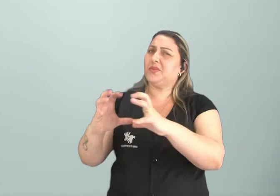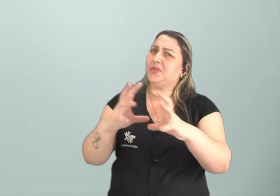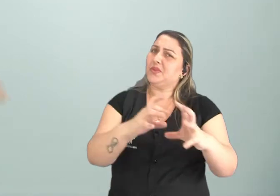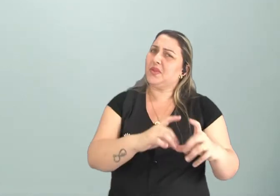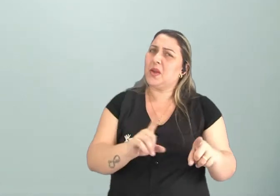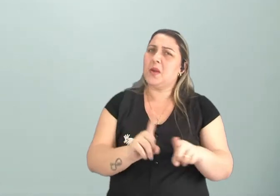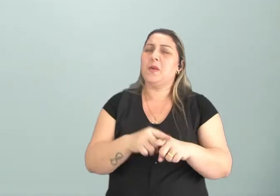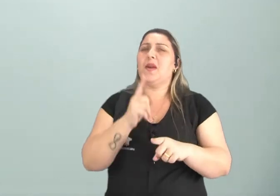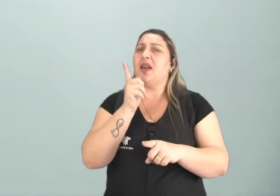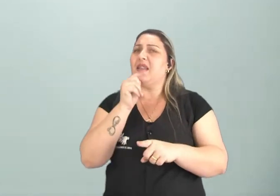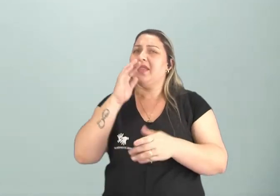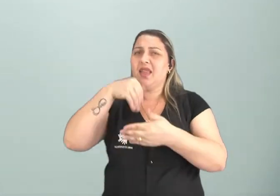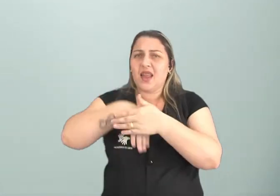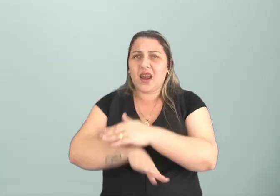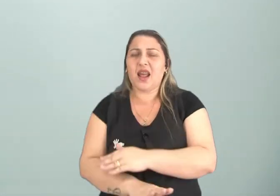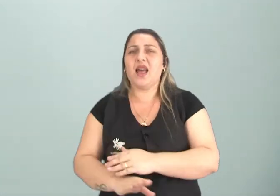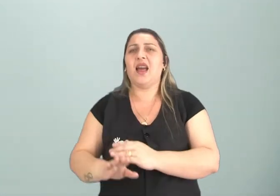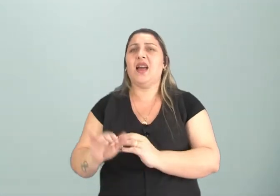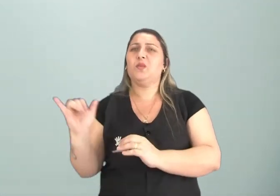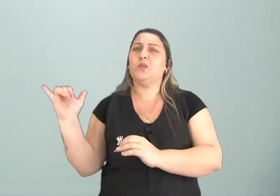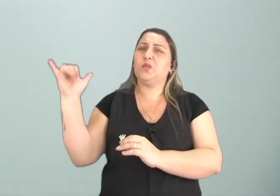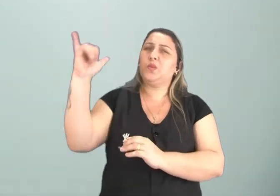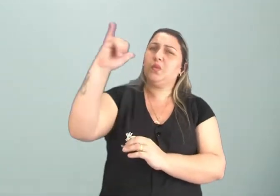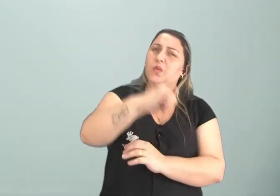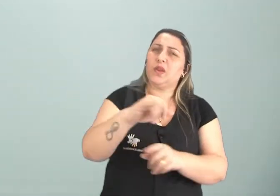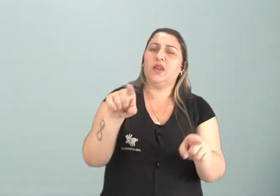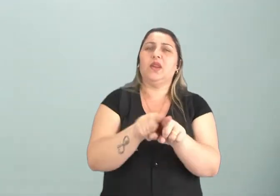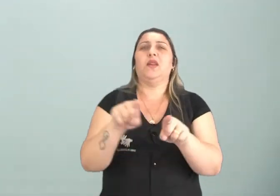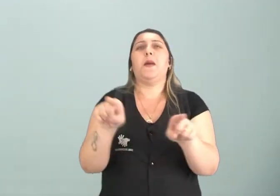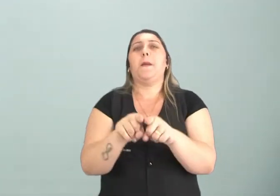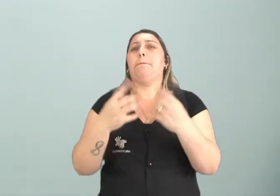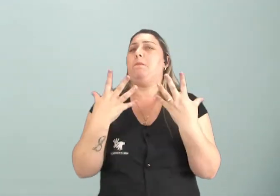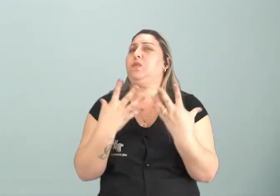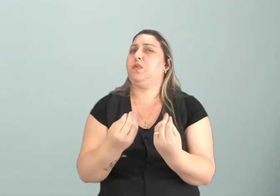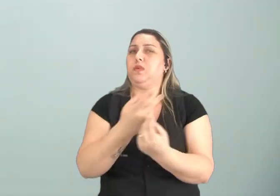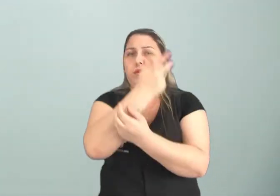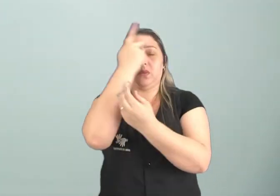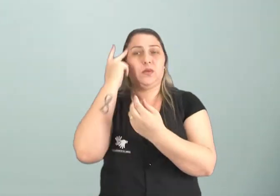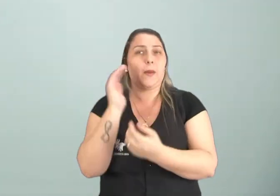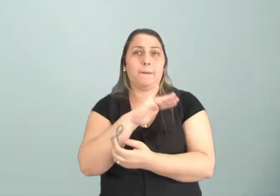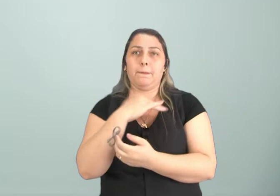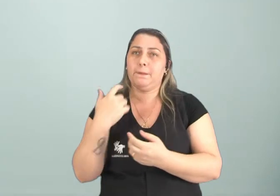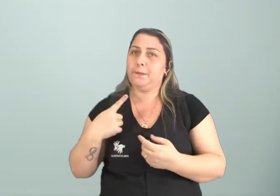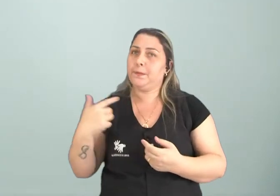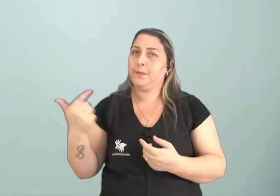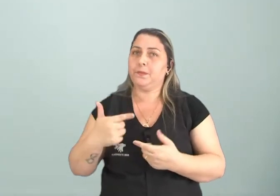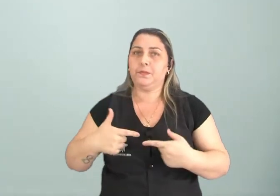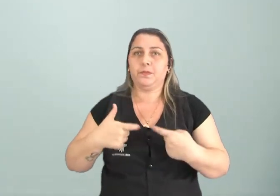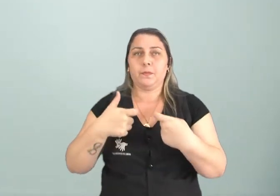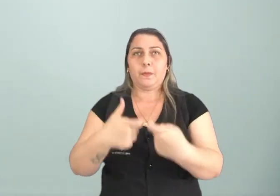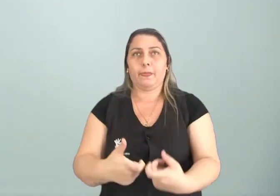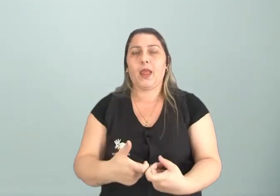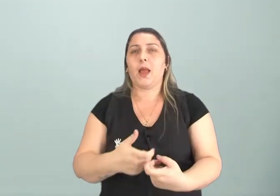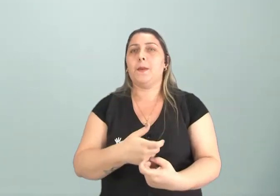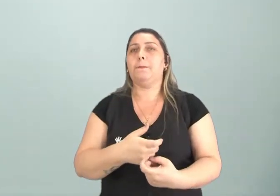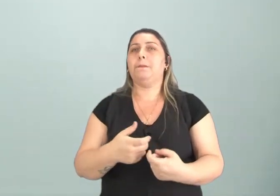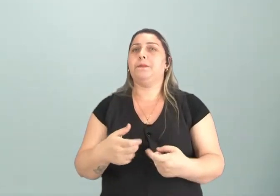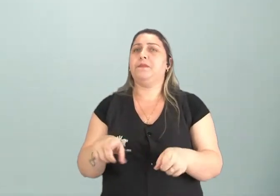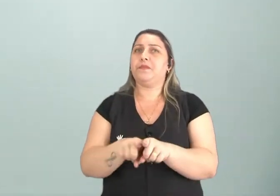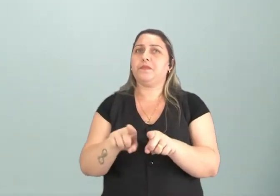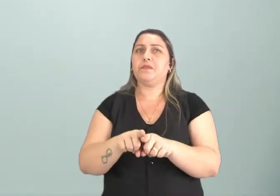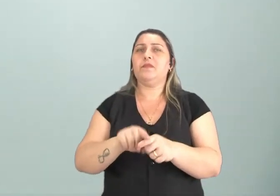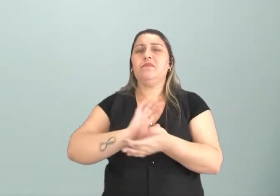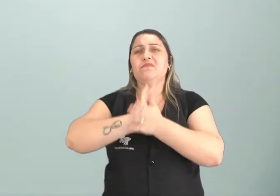terrestres, mas marítimos, então aéreos. Então é muita gente que vai morrer na Segunda Guerra Mundial. Muita coisa que vai